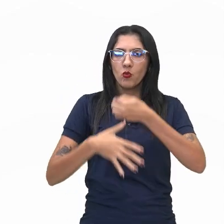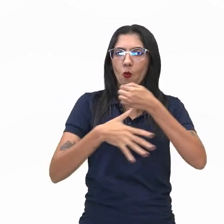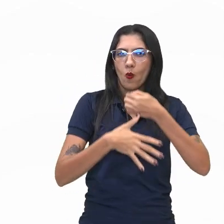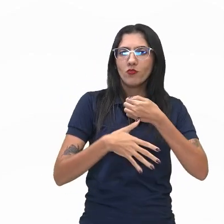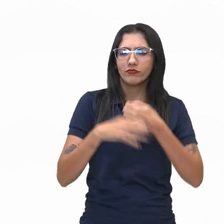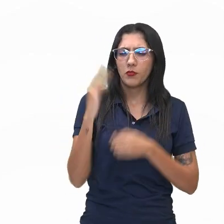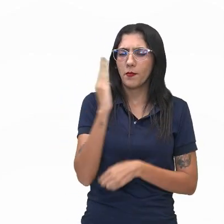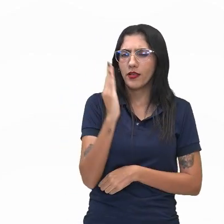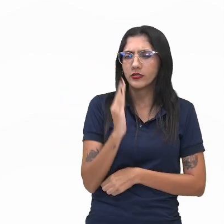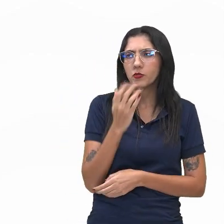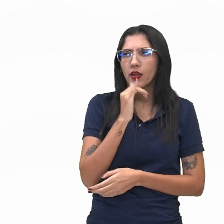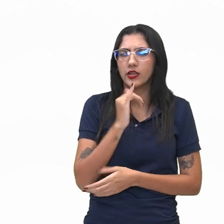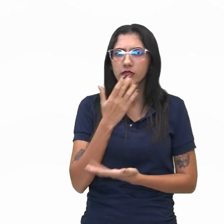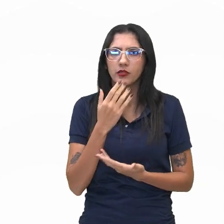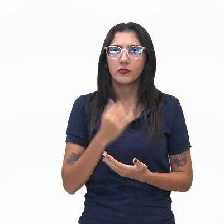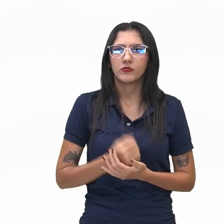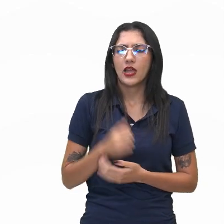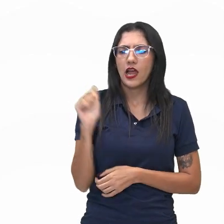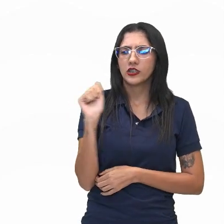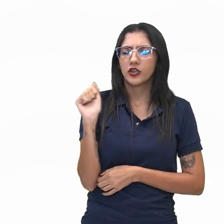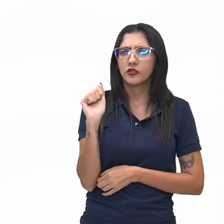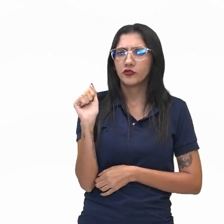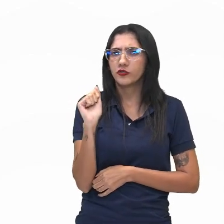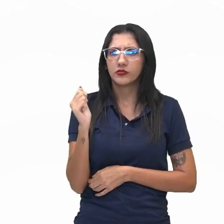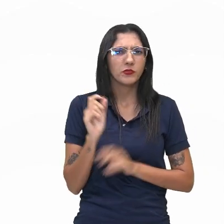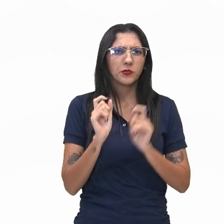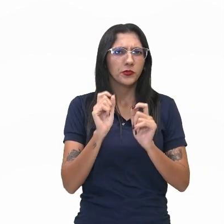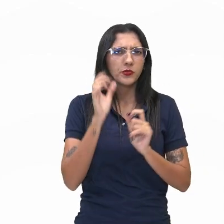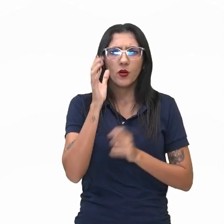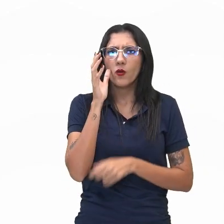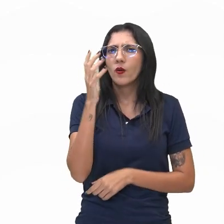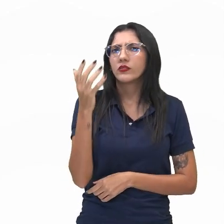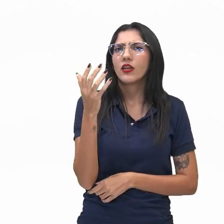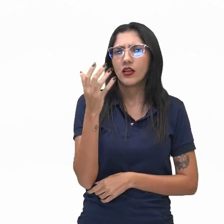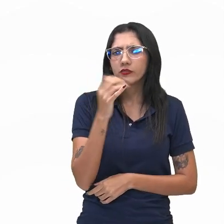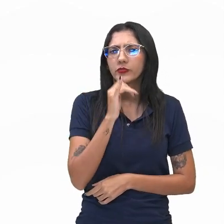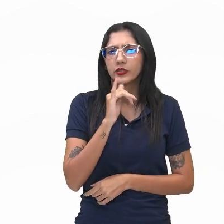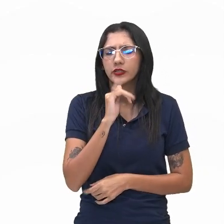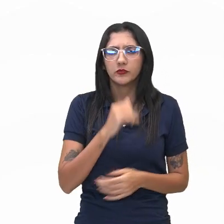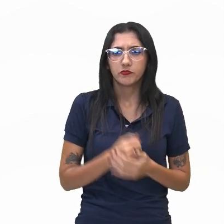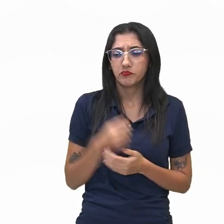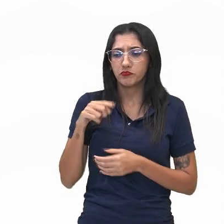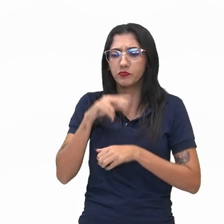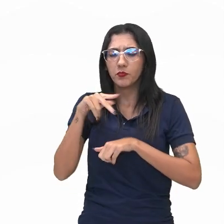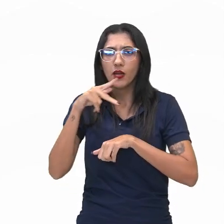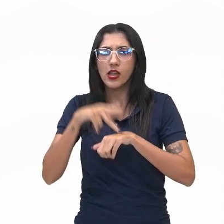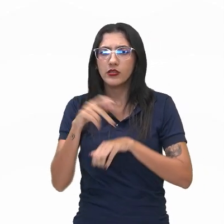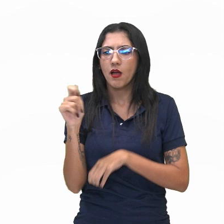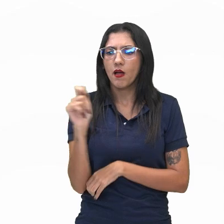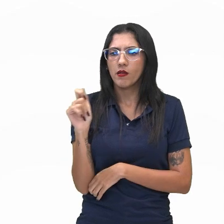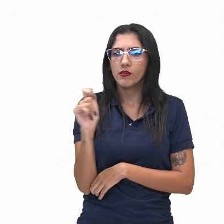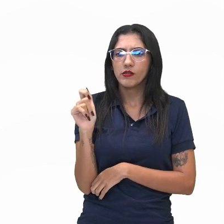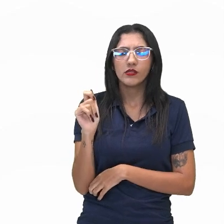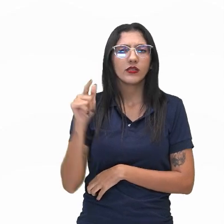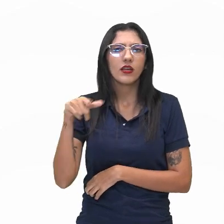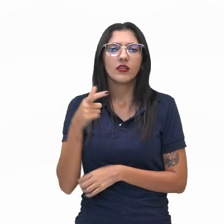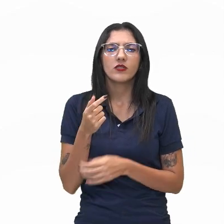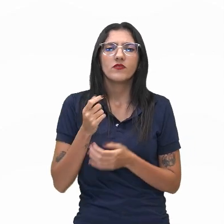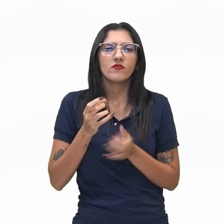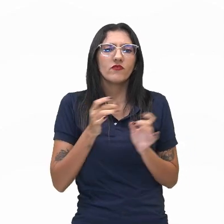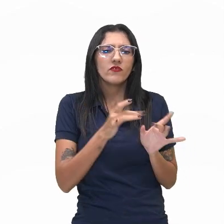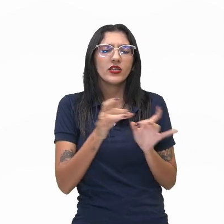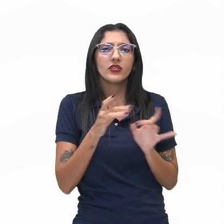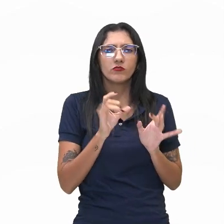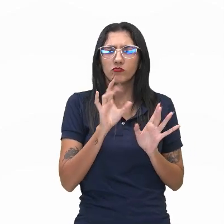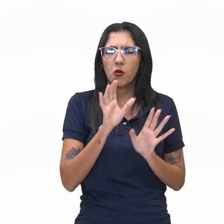a Argentina, o que acontece? Por exemplo, a Argentina ela vai vender ali, vou só dar